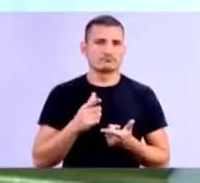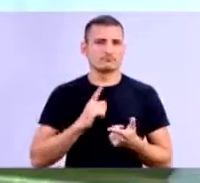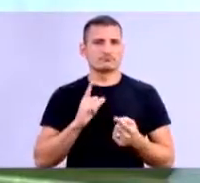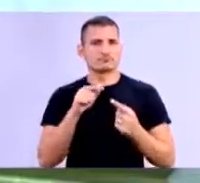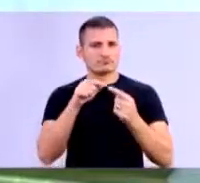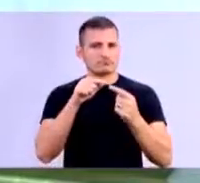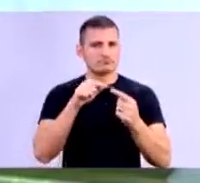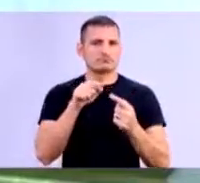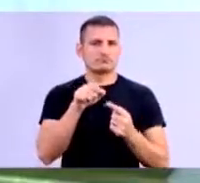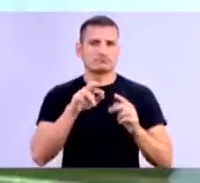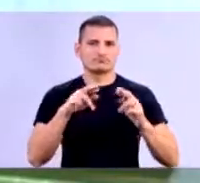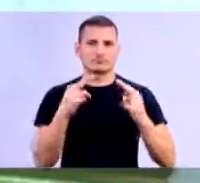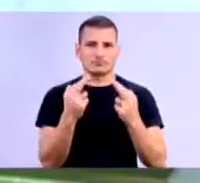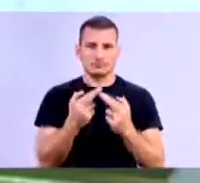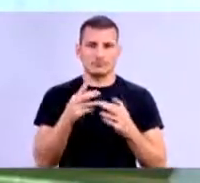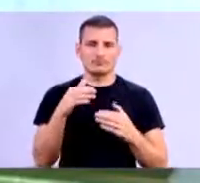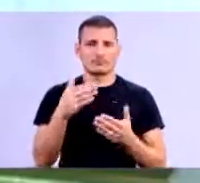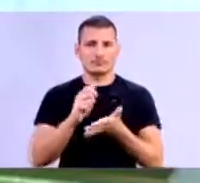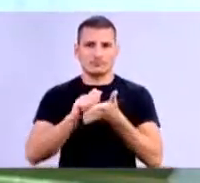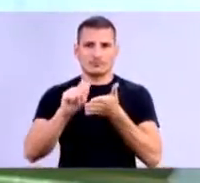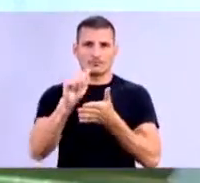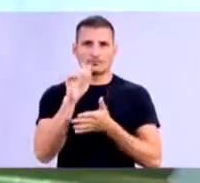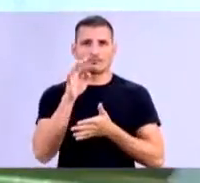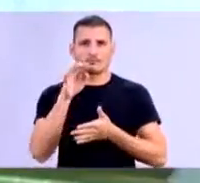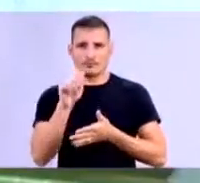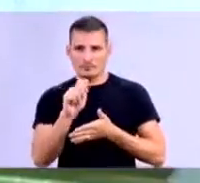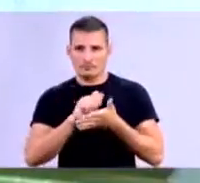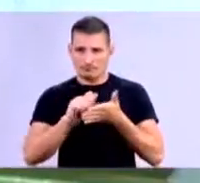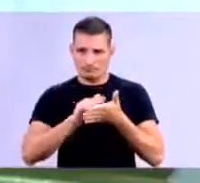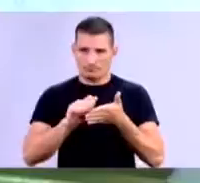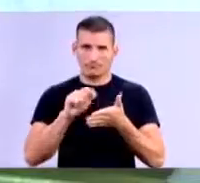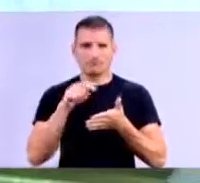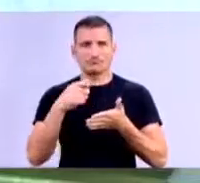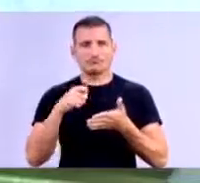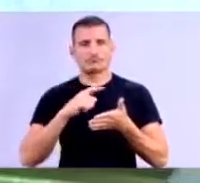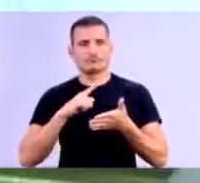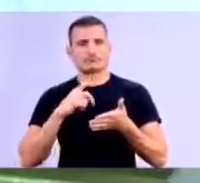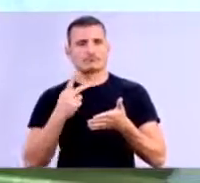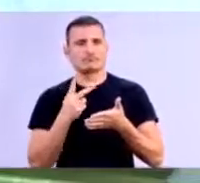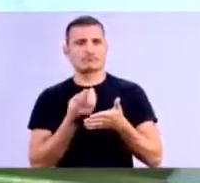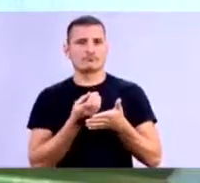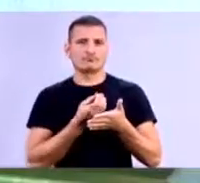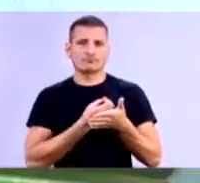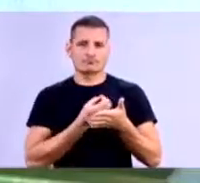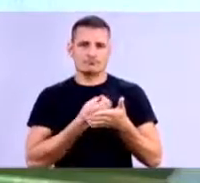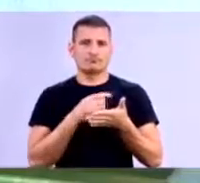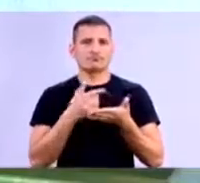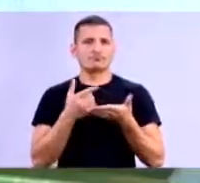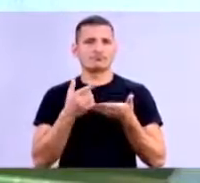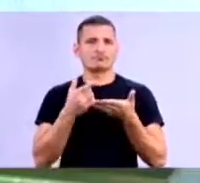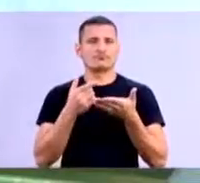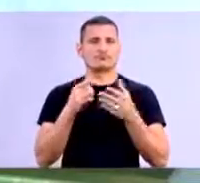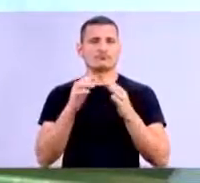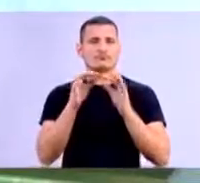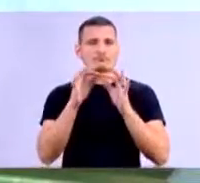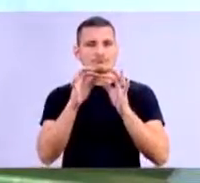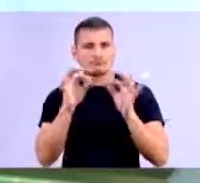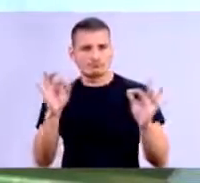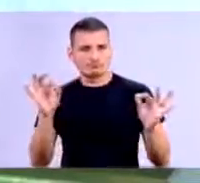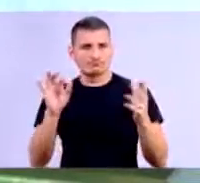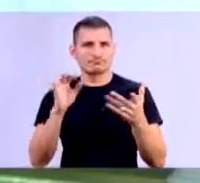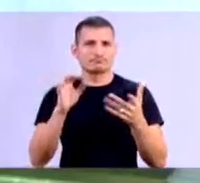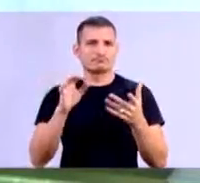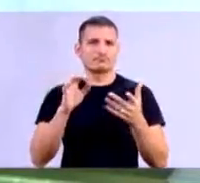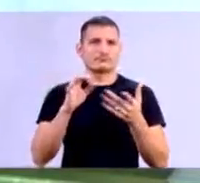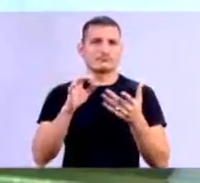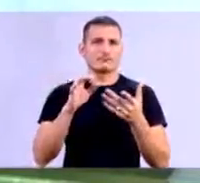à reunião. Então a ata, ela tem que ter os seus números escritos por extenso, as datas, tudo tem